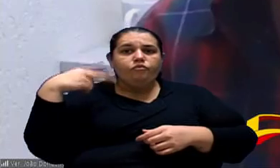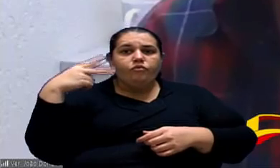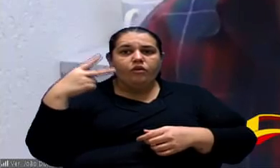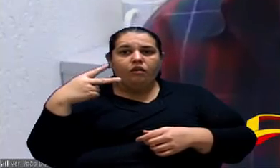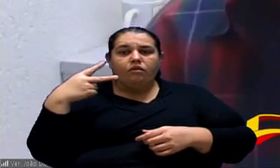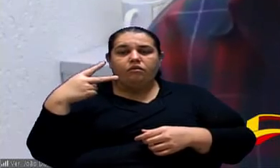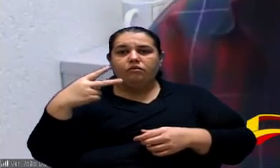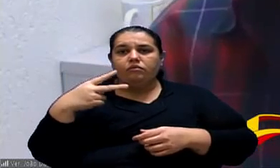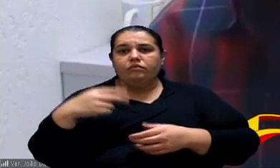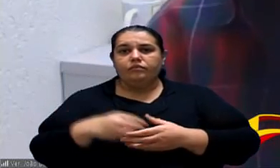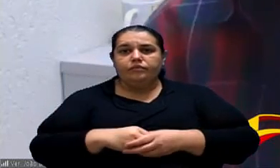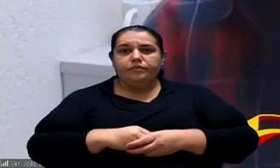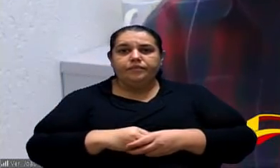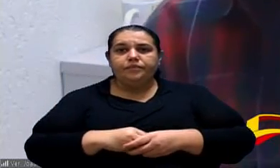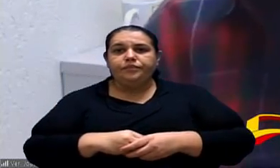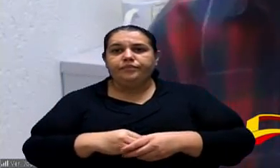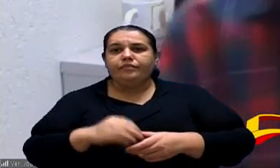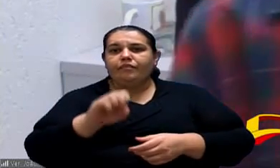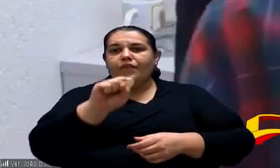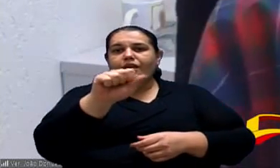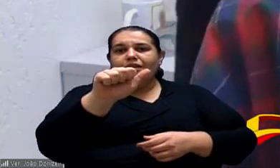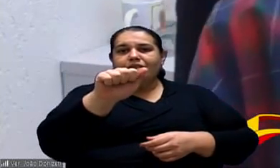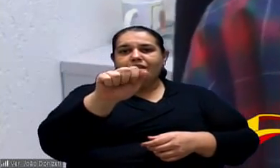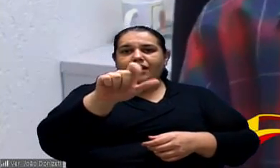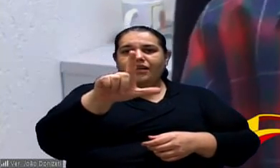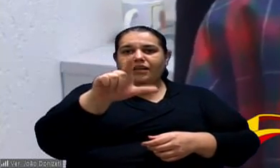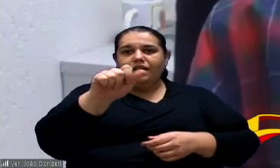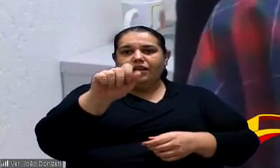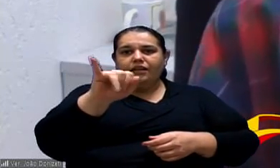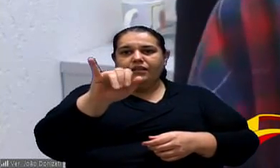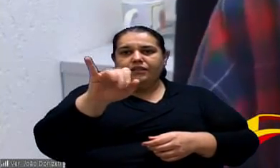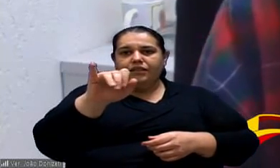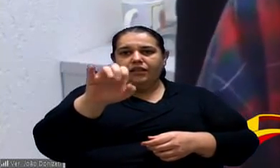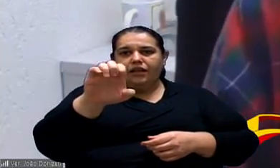o vereador Salatiel, me consultou, João,